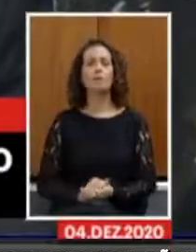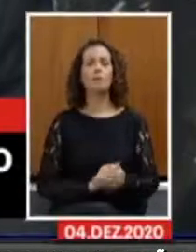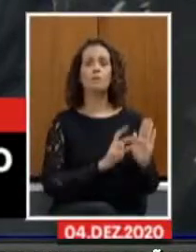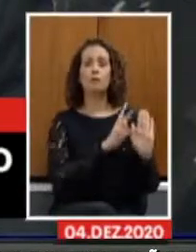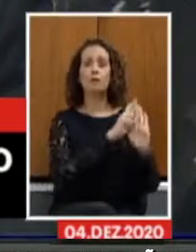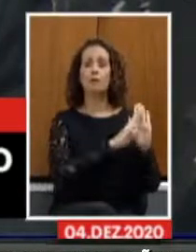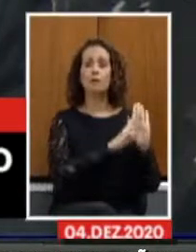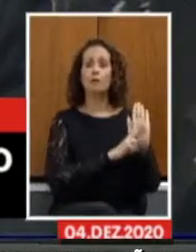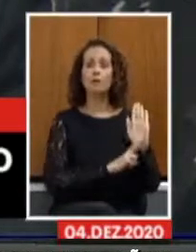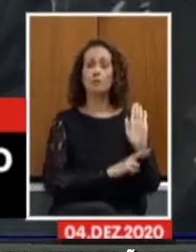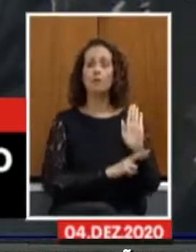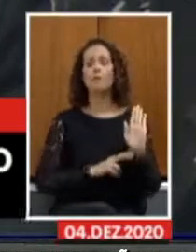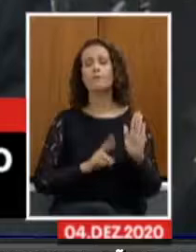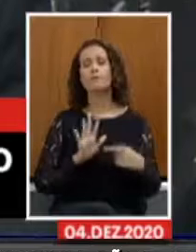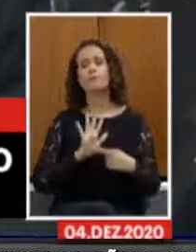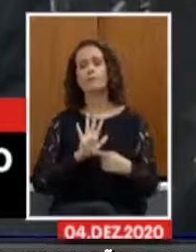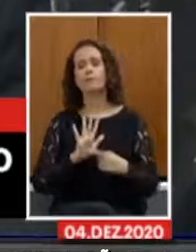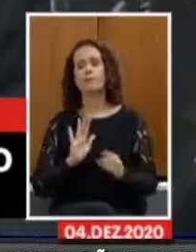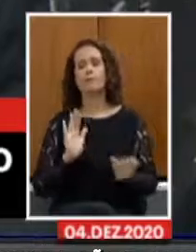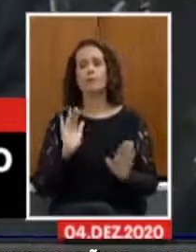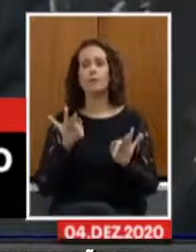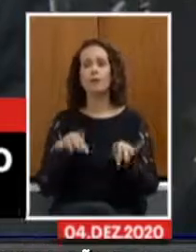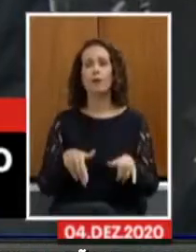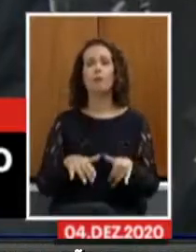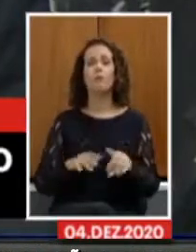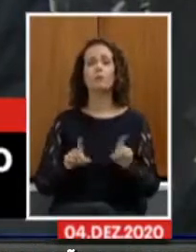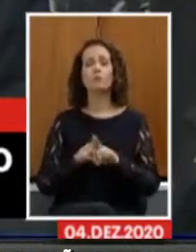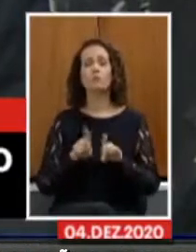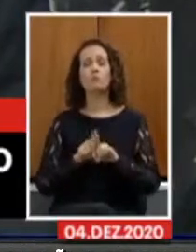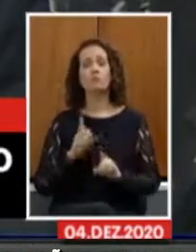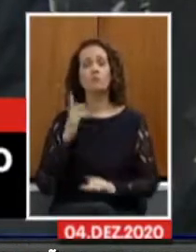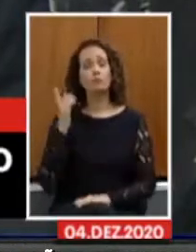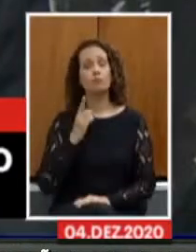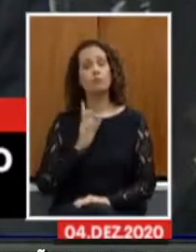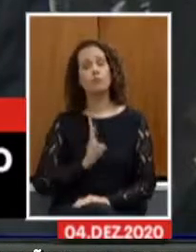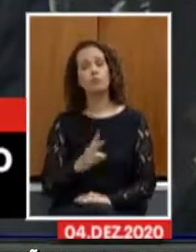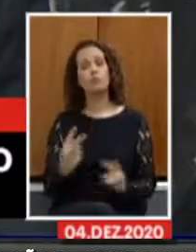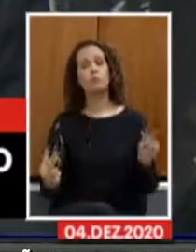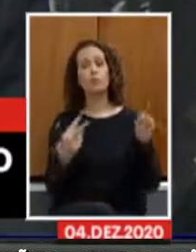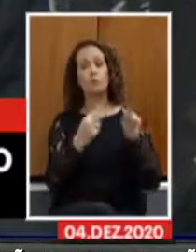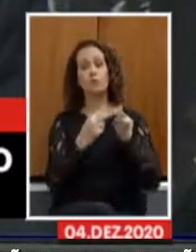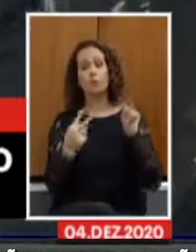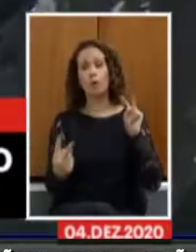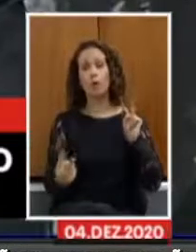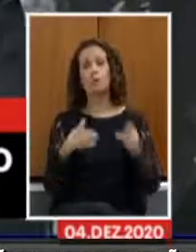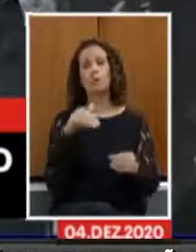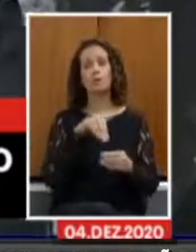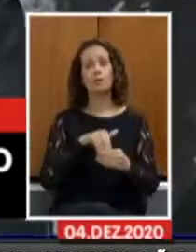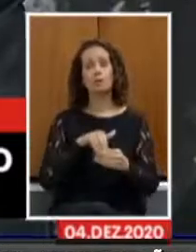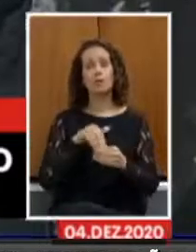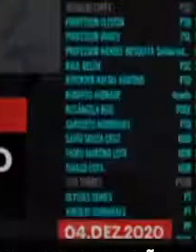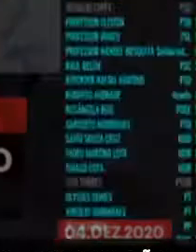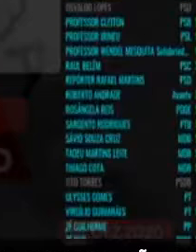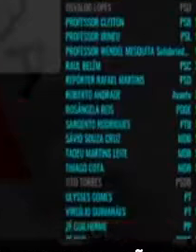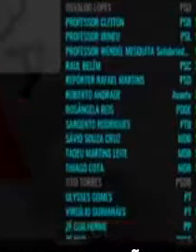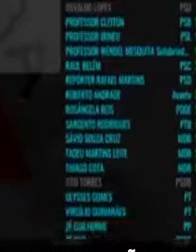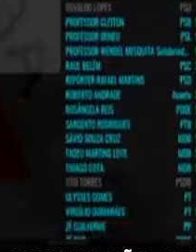final, solicitando às deputadas e os deputados que permaneçam online para a votação dos pareceres de redação final.